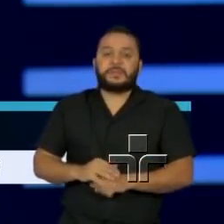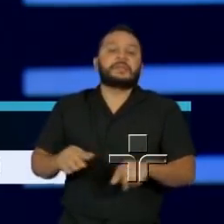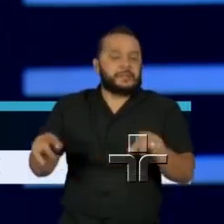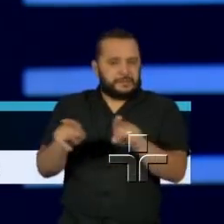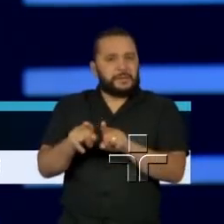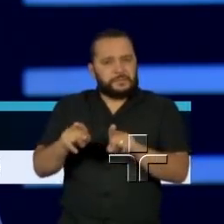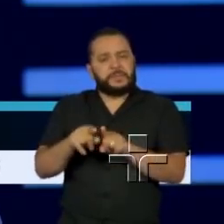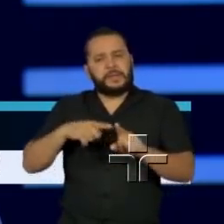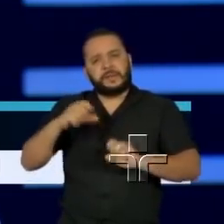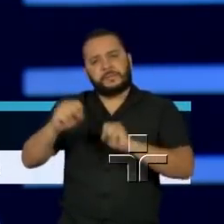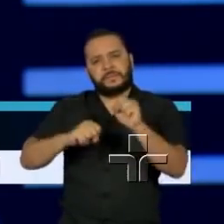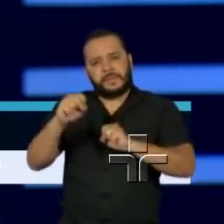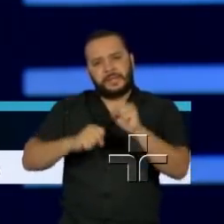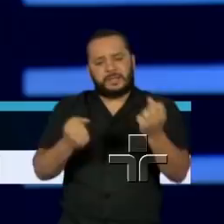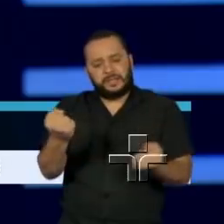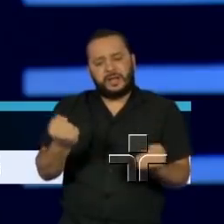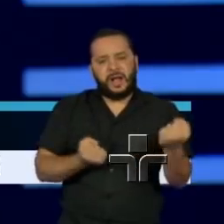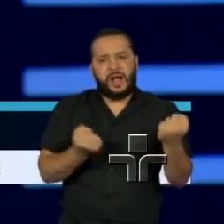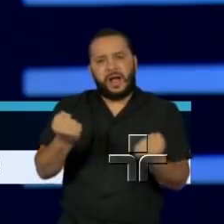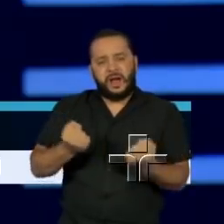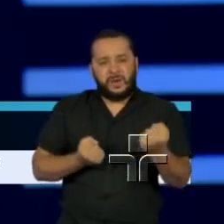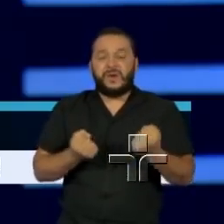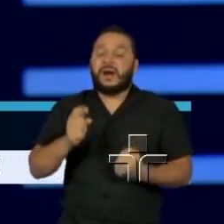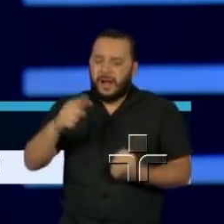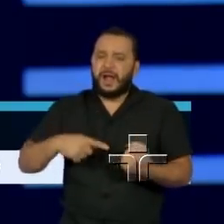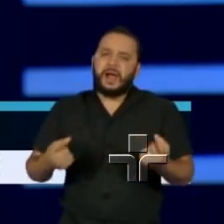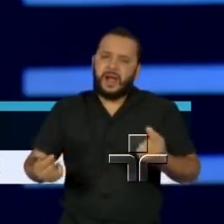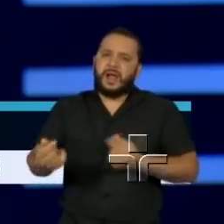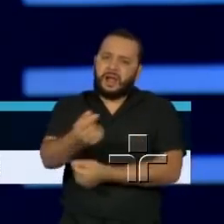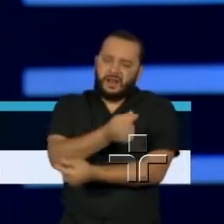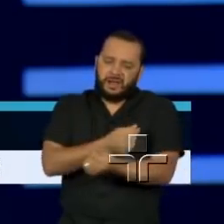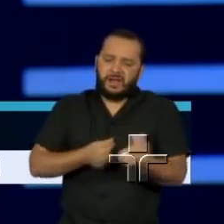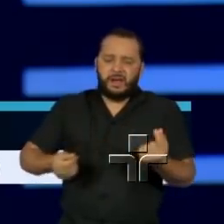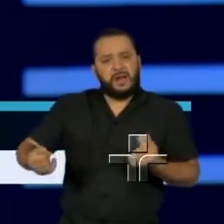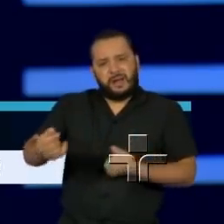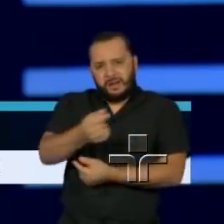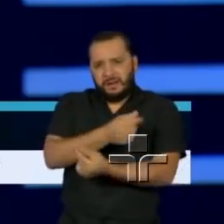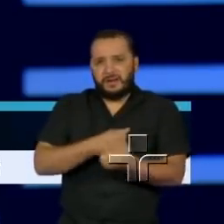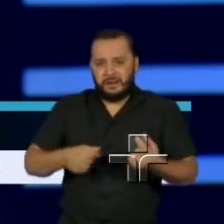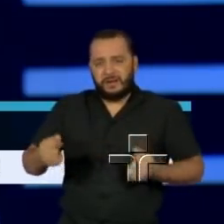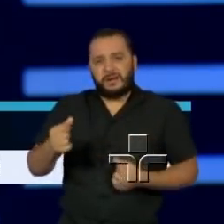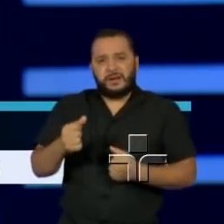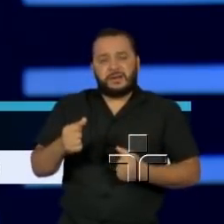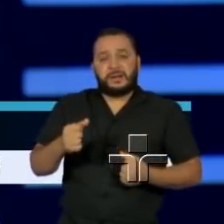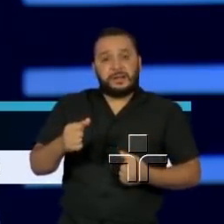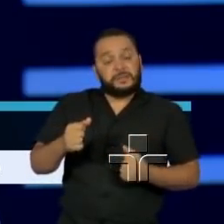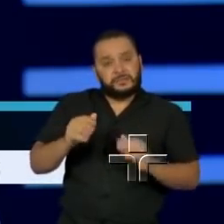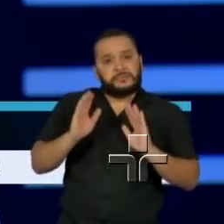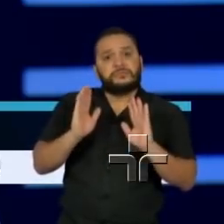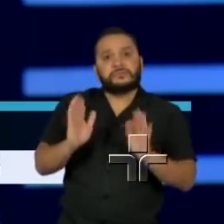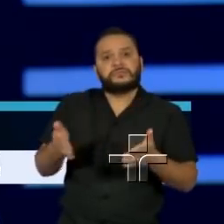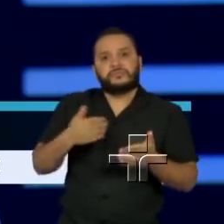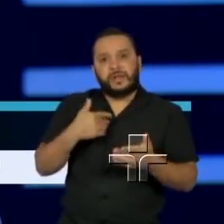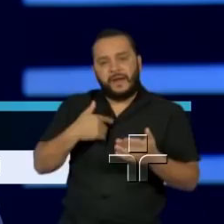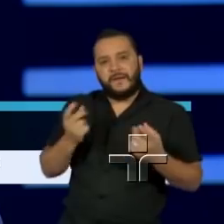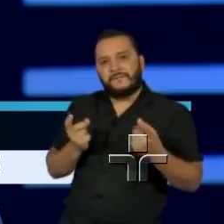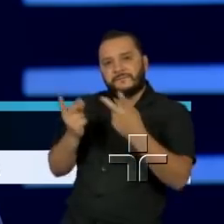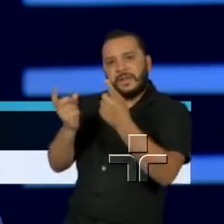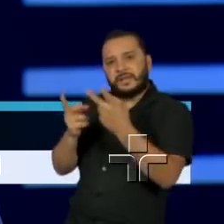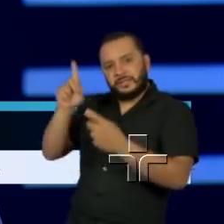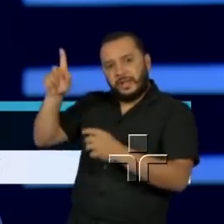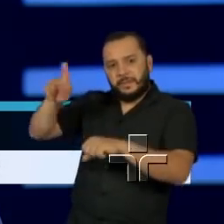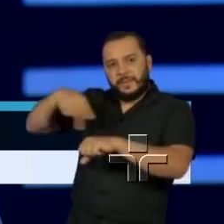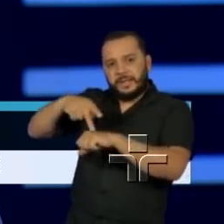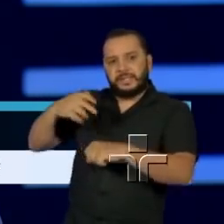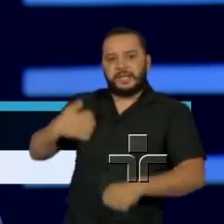dos automóveis, para ficar mais simples, é o grande mercado das montadoras aqui que se utiliza do Brasil para